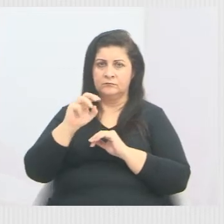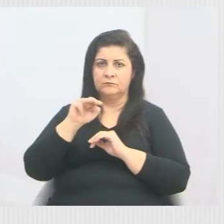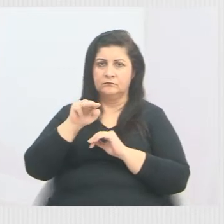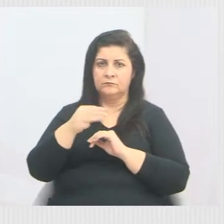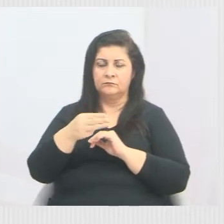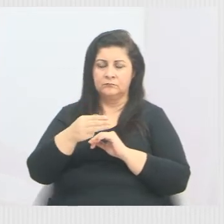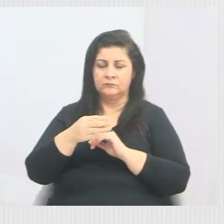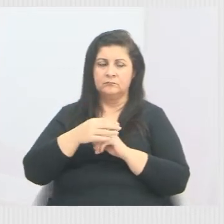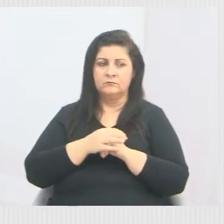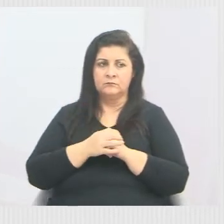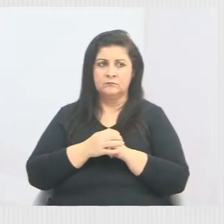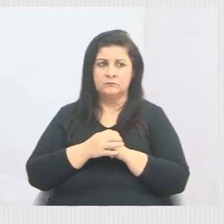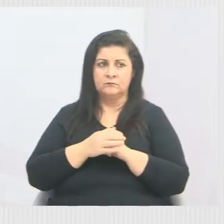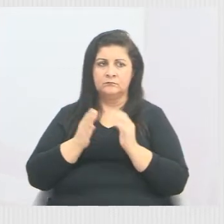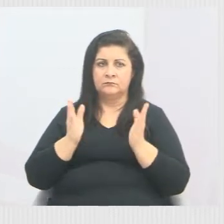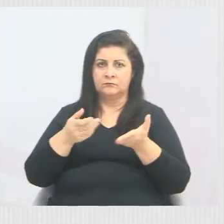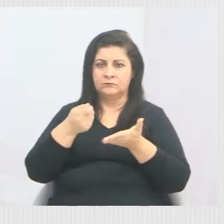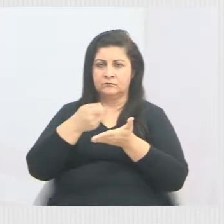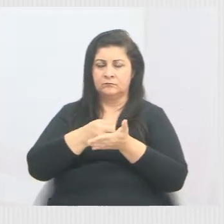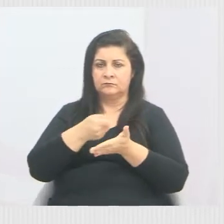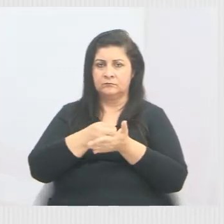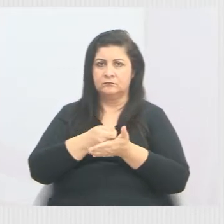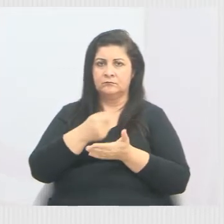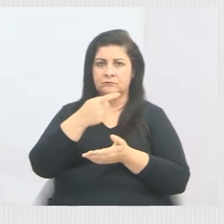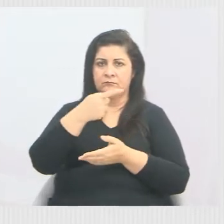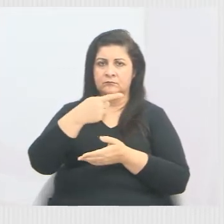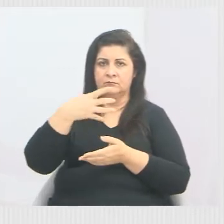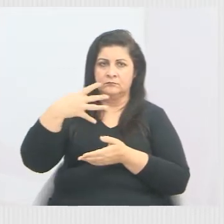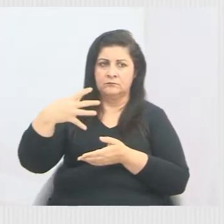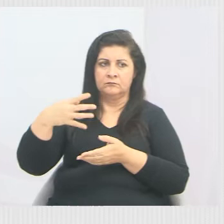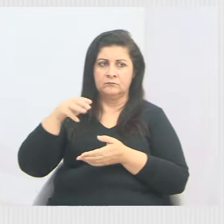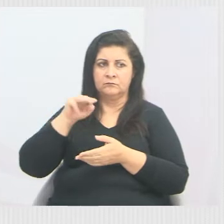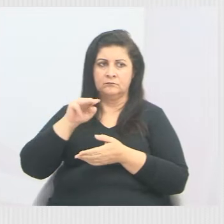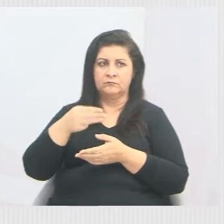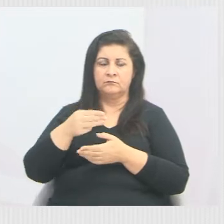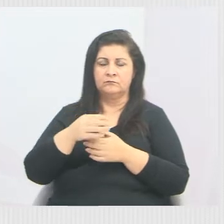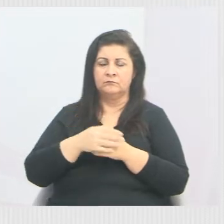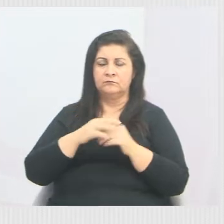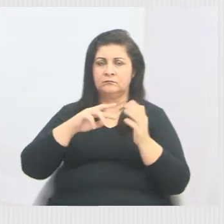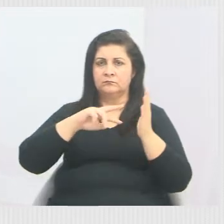75.197 para 2021, e foi liquidado até o primeiro quadrimestre